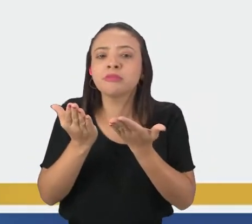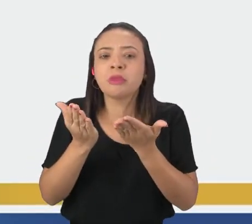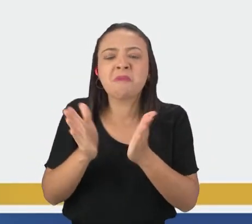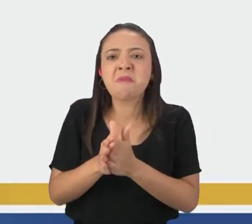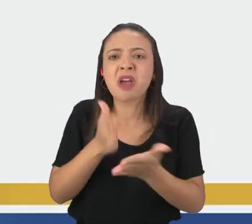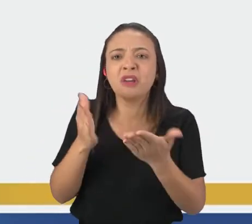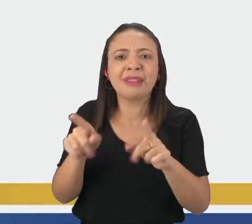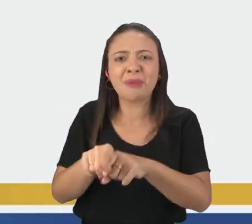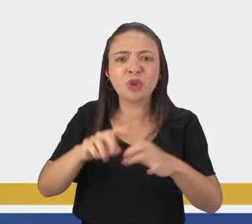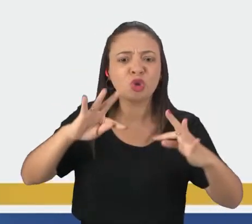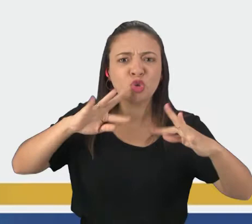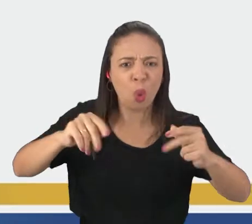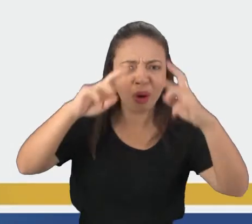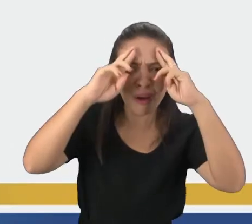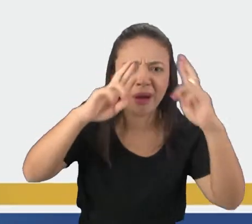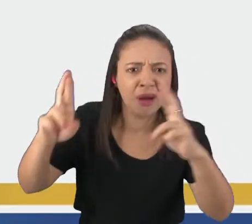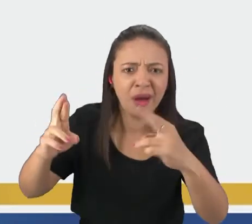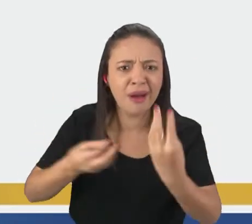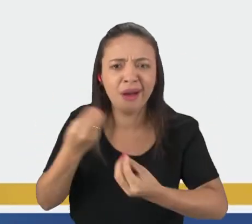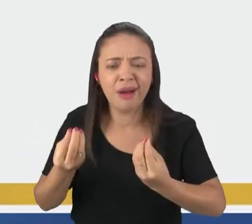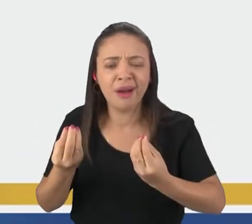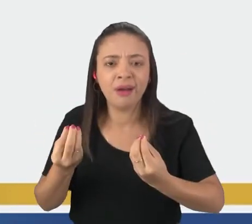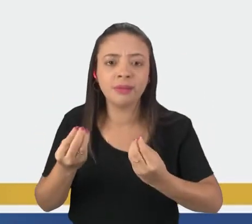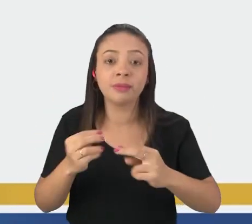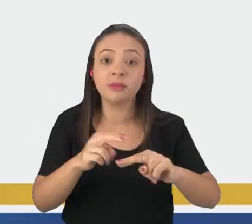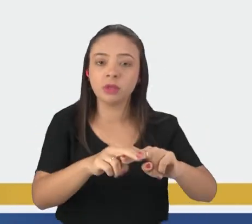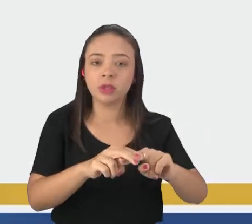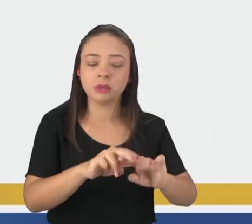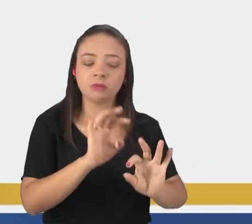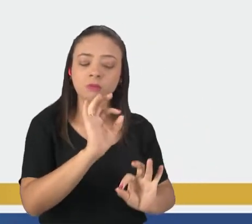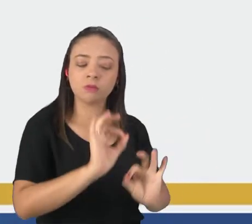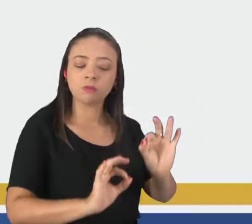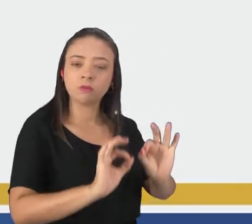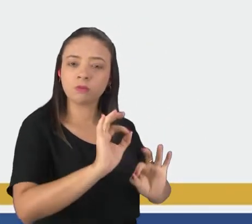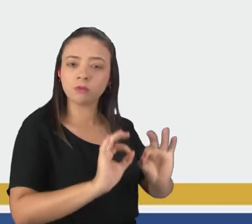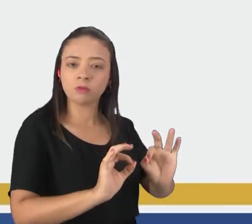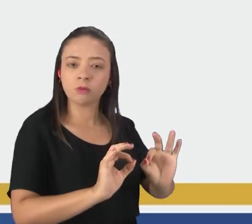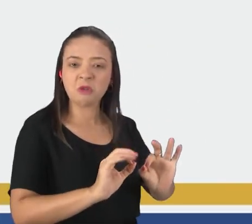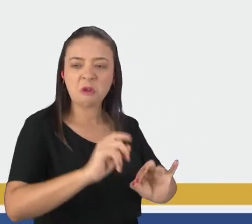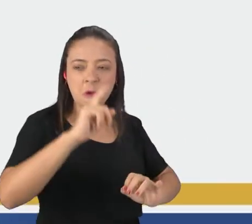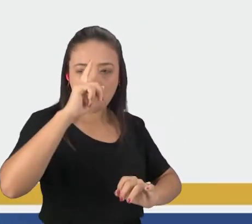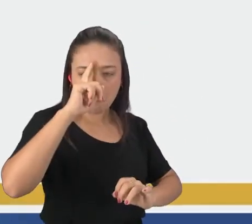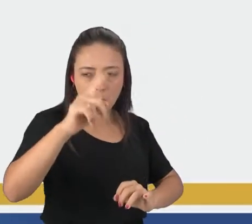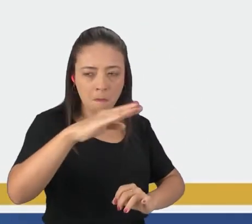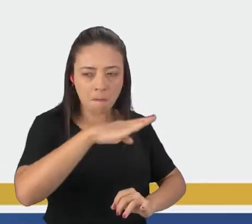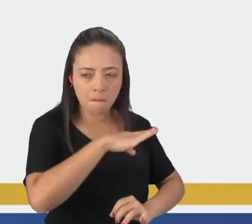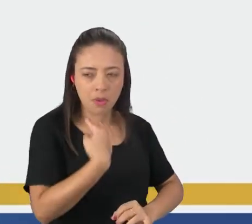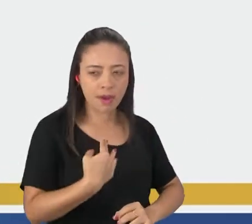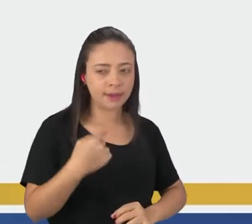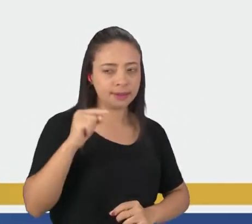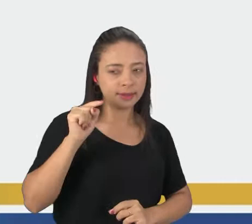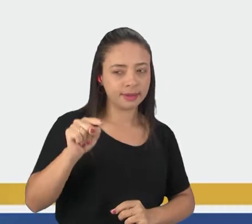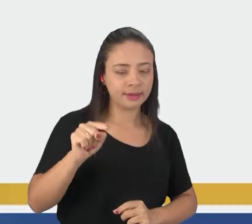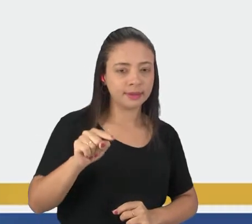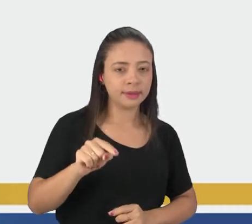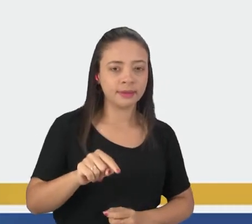tão respeitada. Sendo assim, eles tramaram um plano para matá-la.